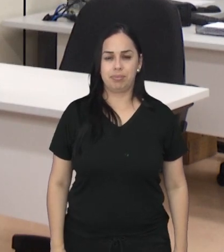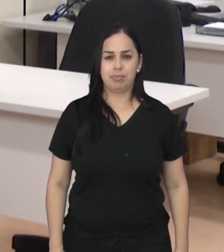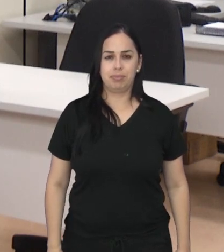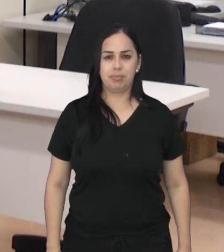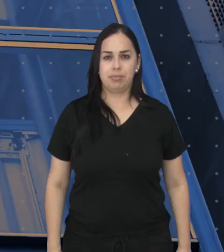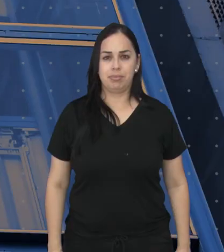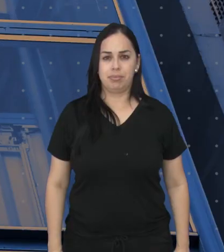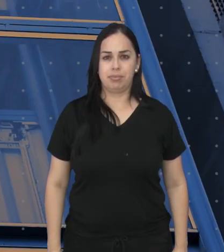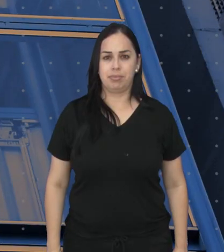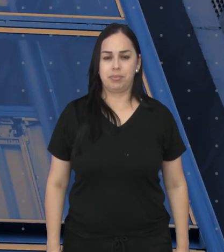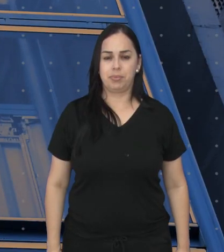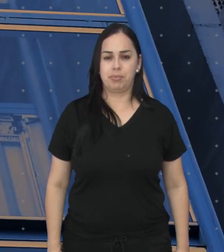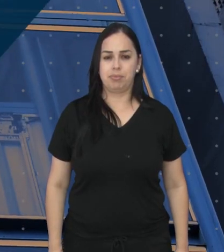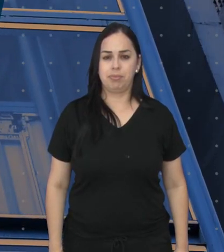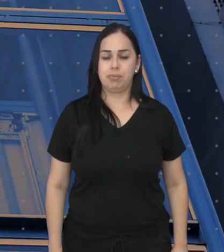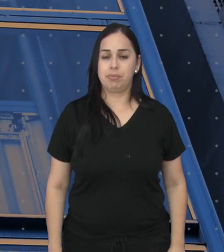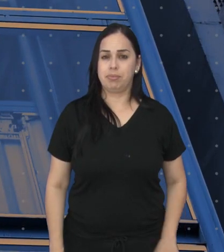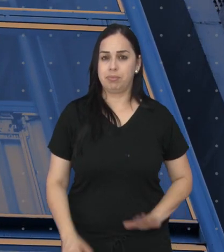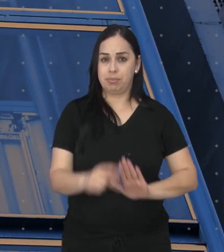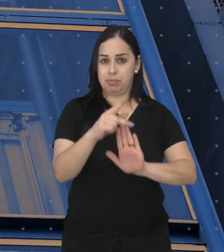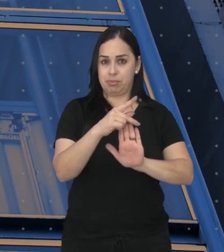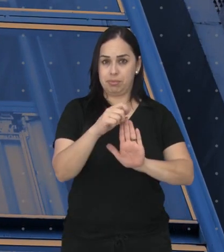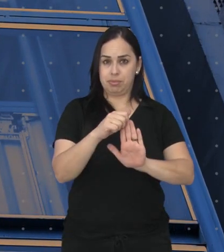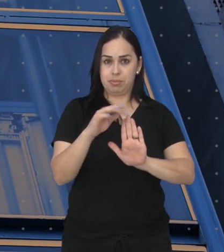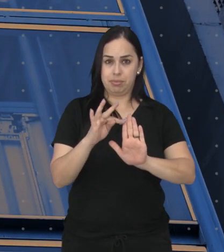de serviços.